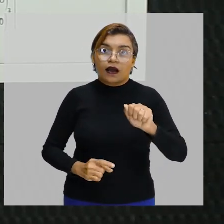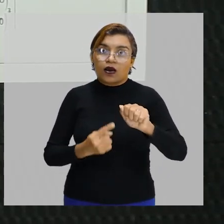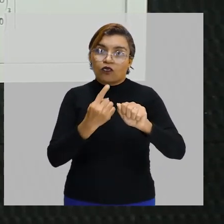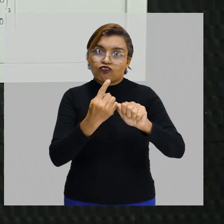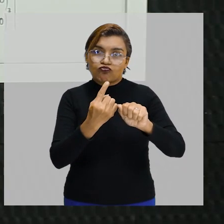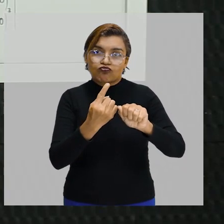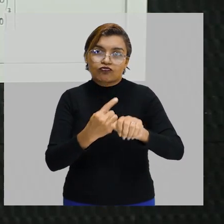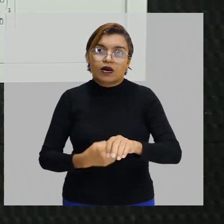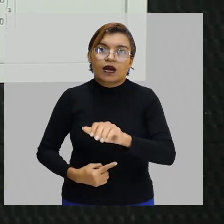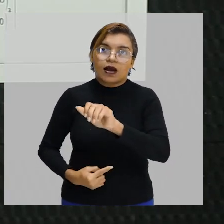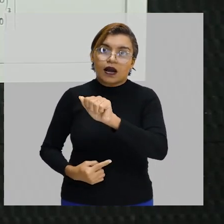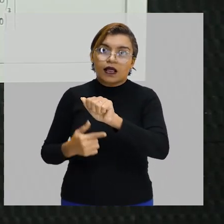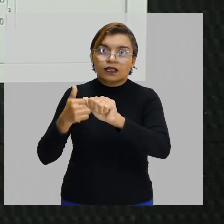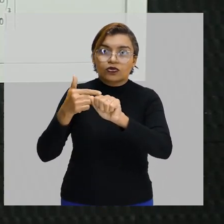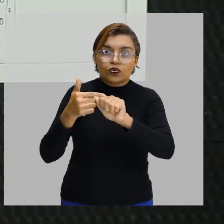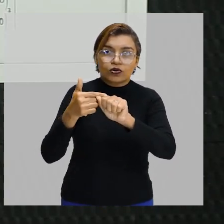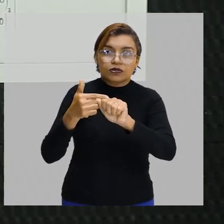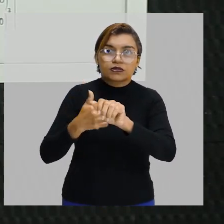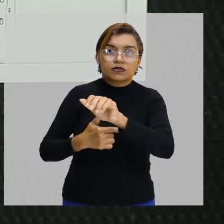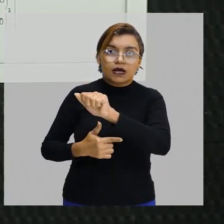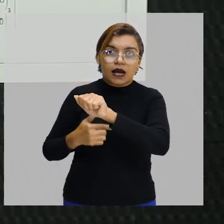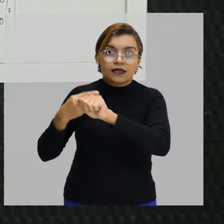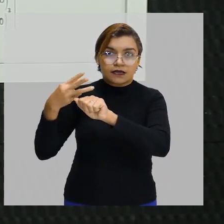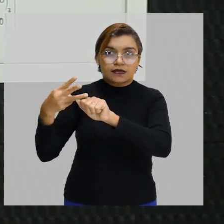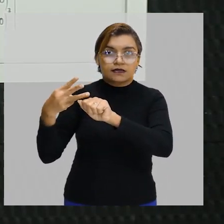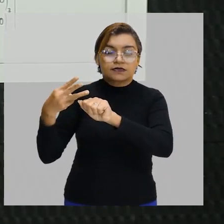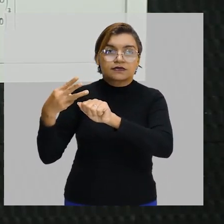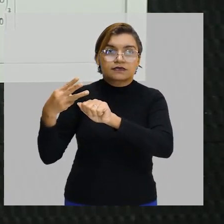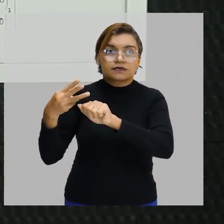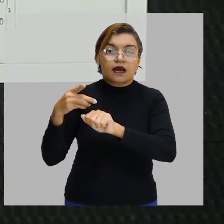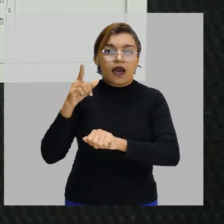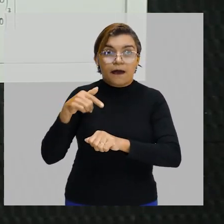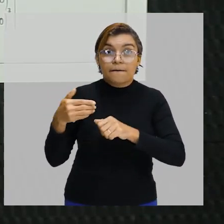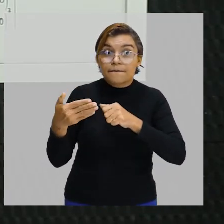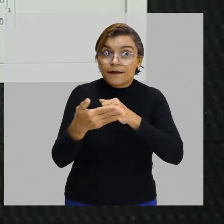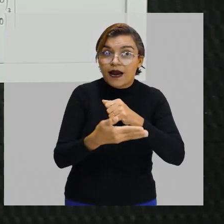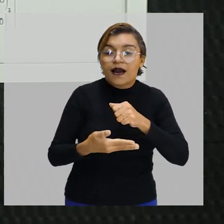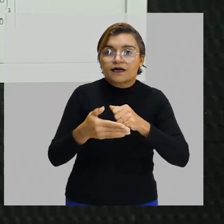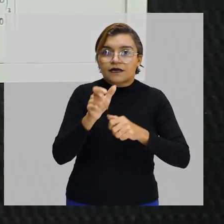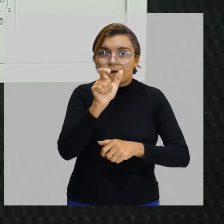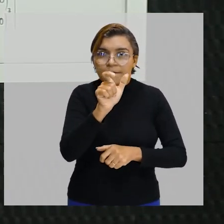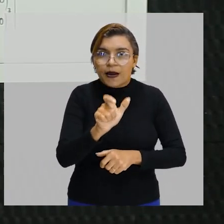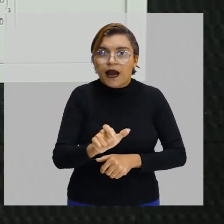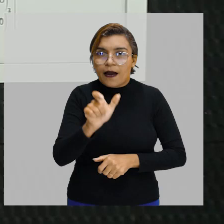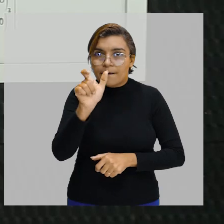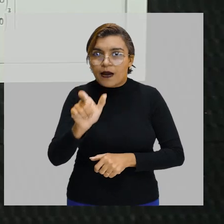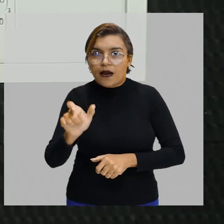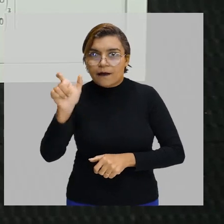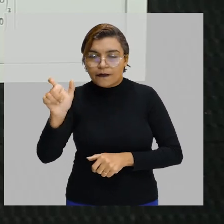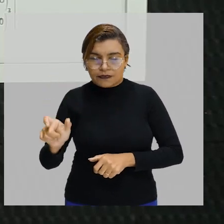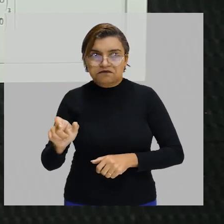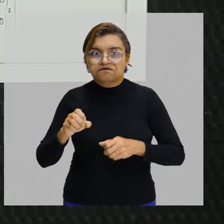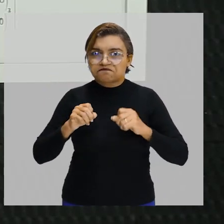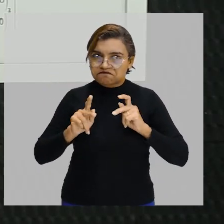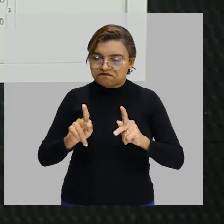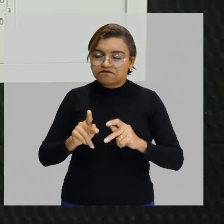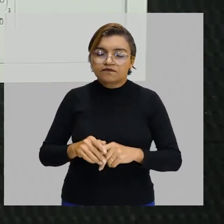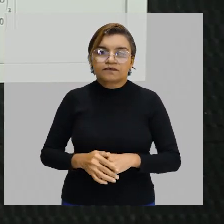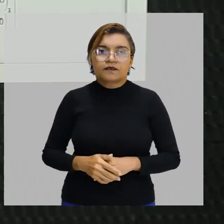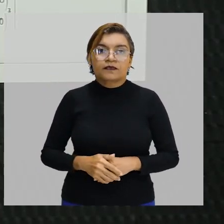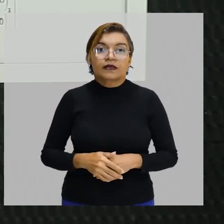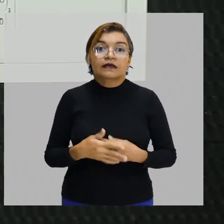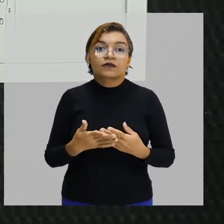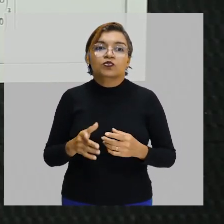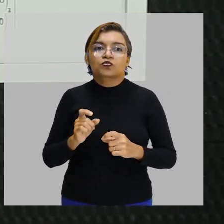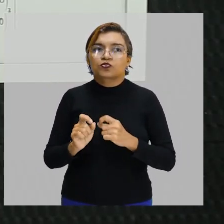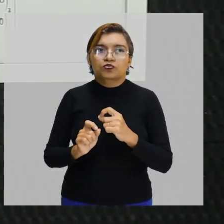esse elemento aqui é o A2, esse aqui é o A3, que são as bases aqui, ó, dessas potências aqui, certo?